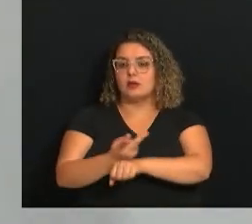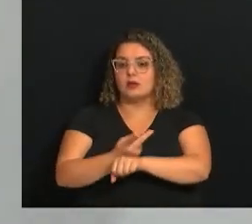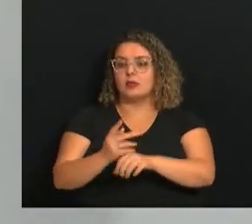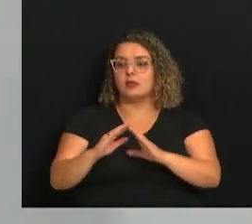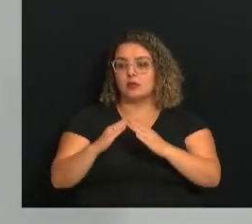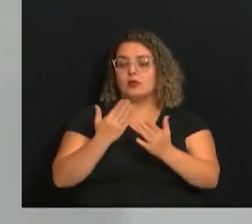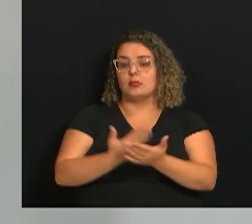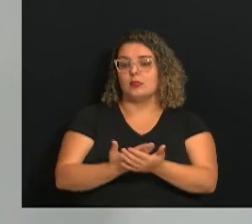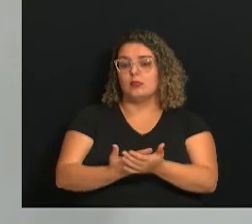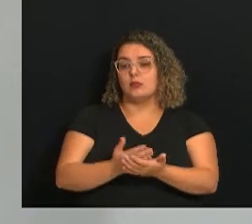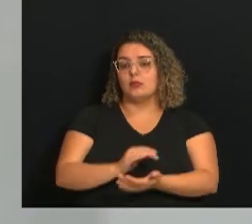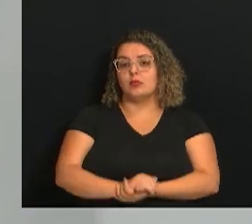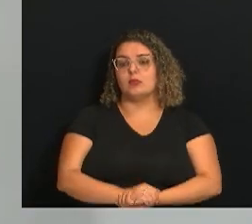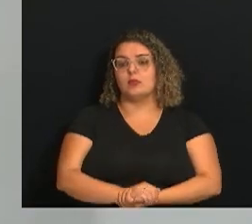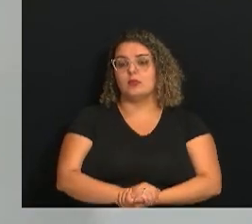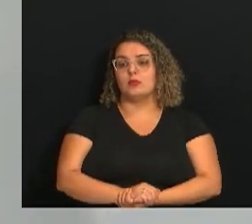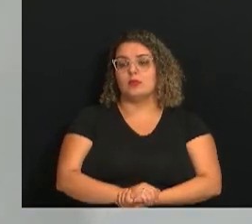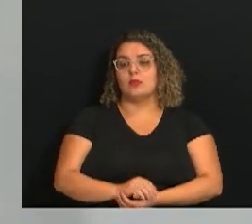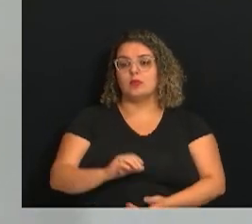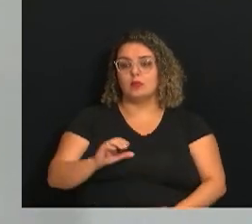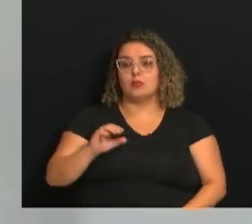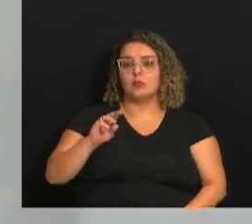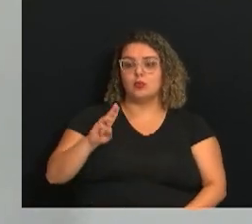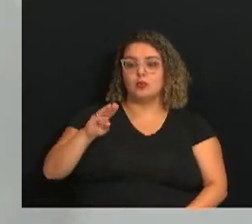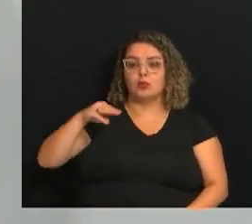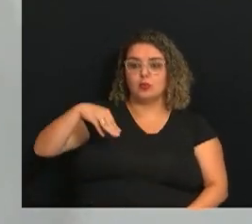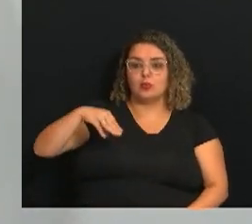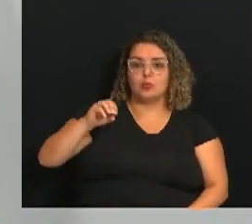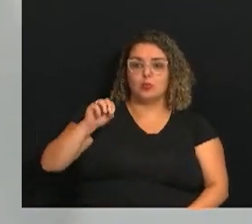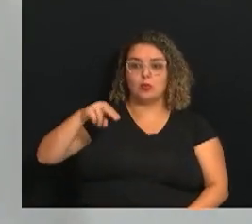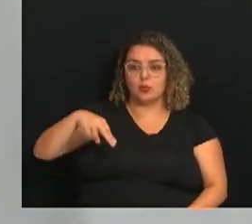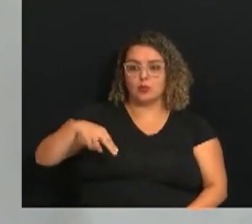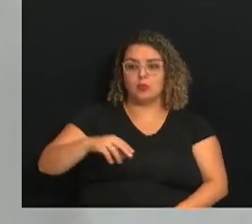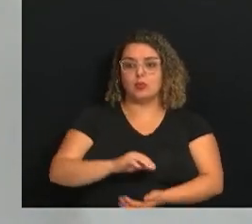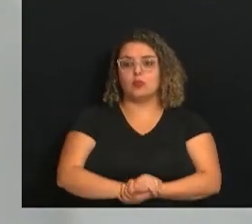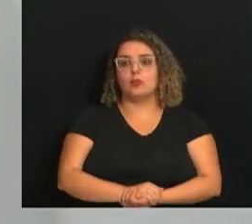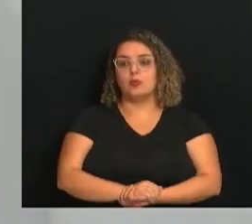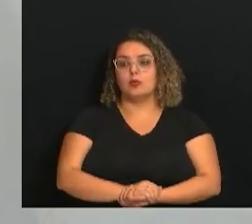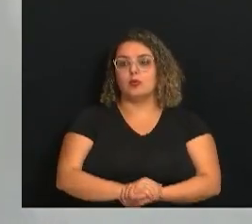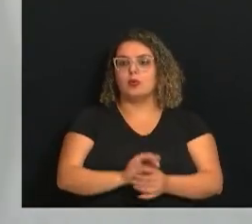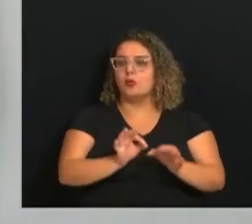e procuramos o Kumon também na época, que a orientadora,